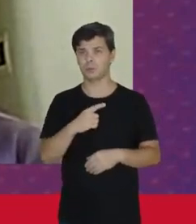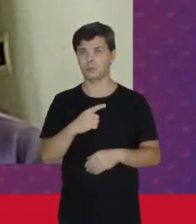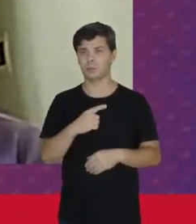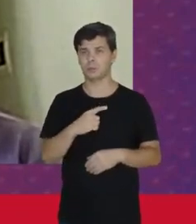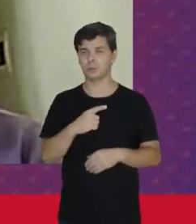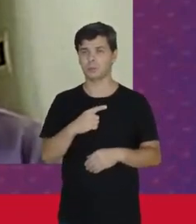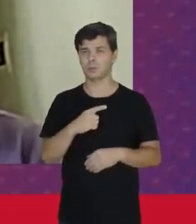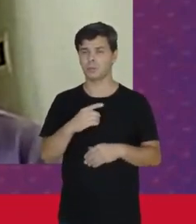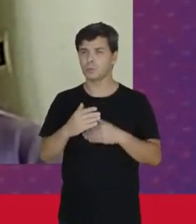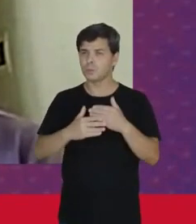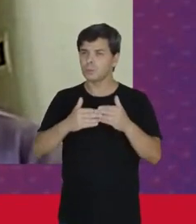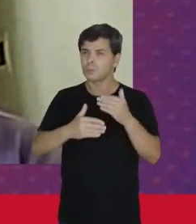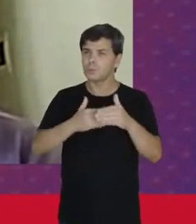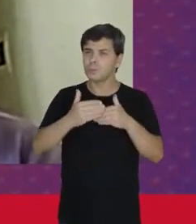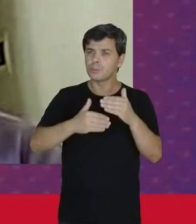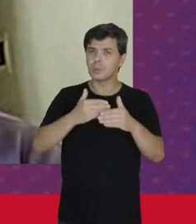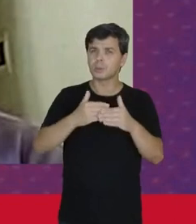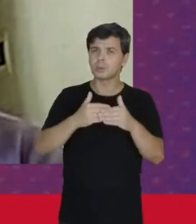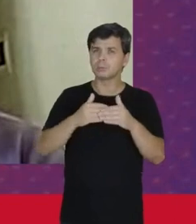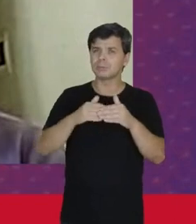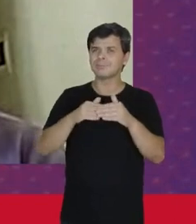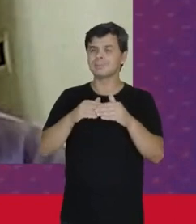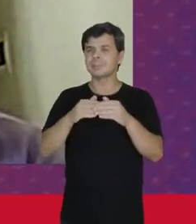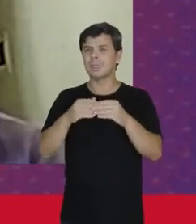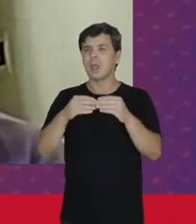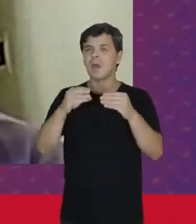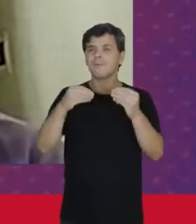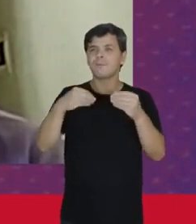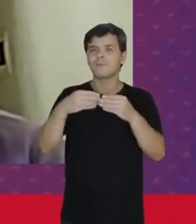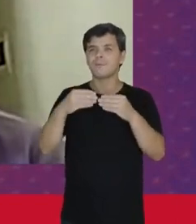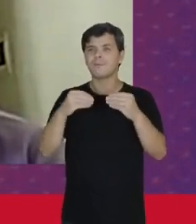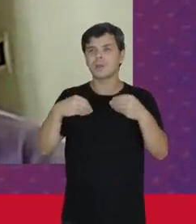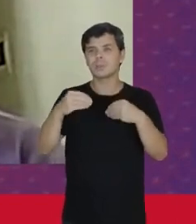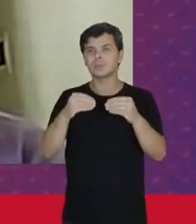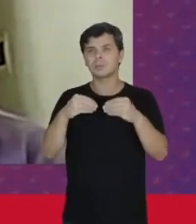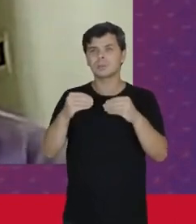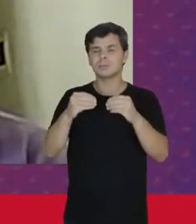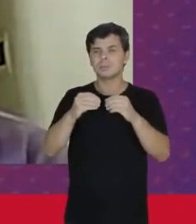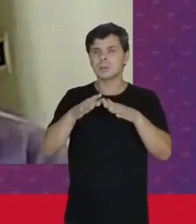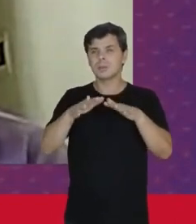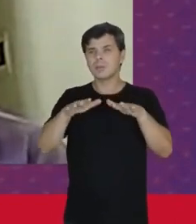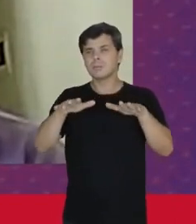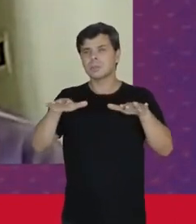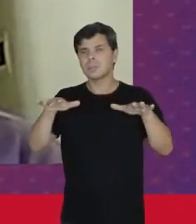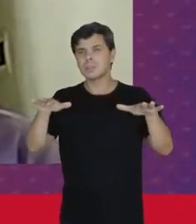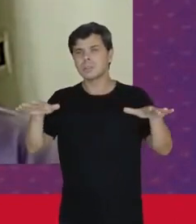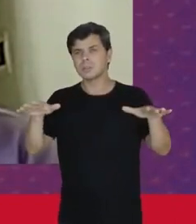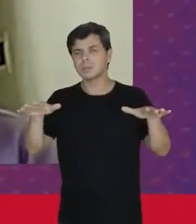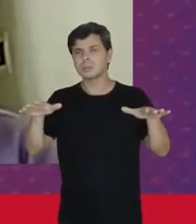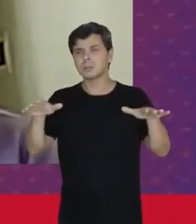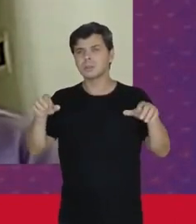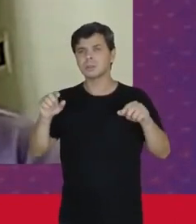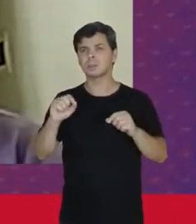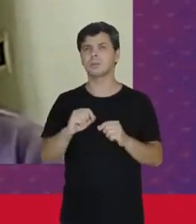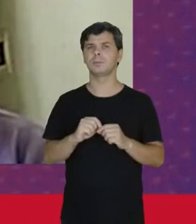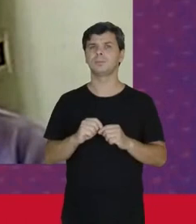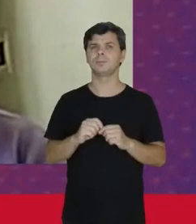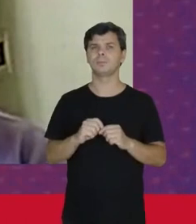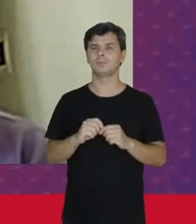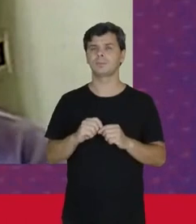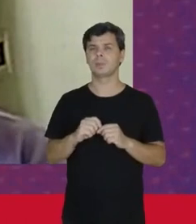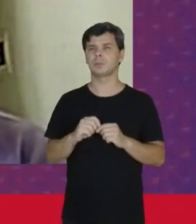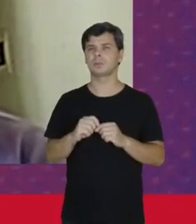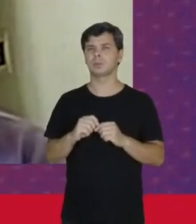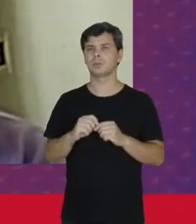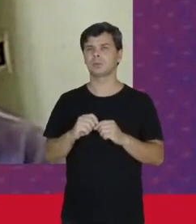amplo processo de flexibilização e ampliação, e eu diria, inclusive, de